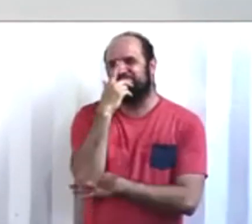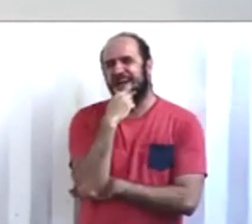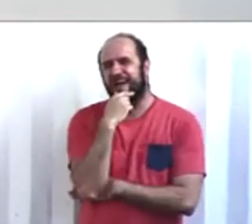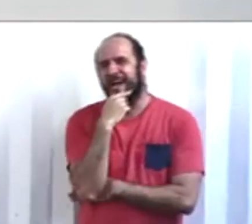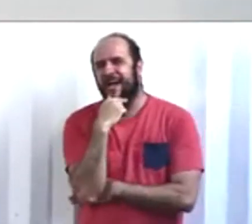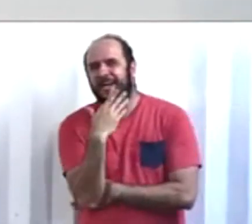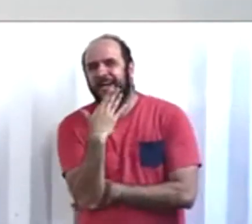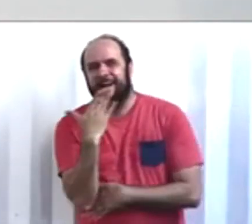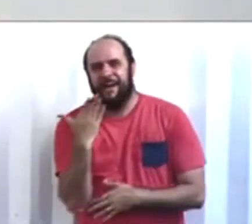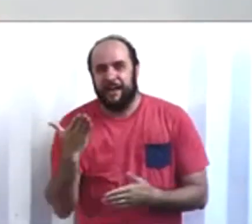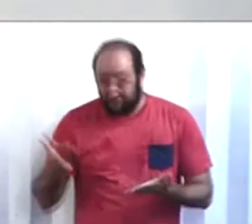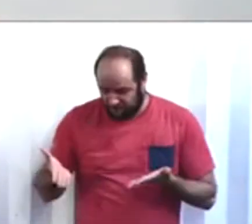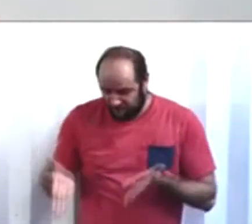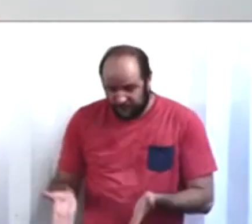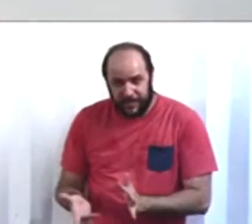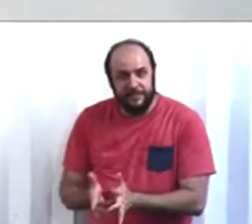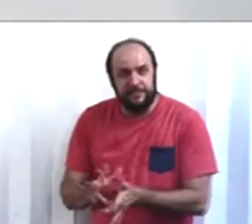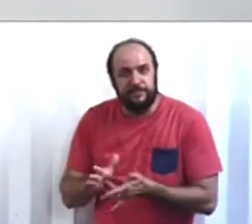esta aprovação,